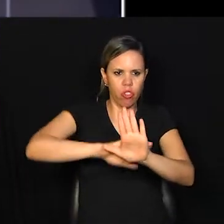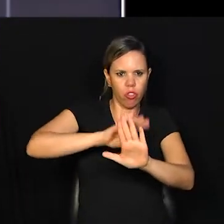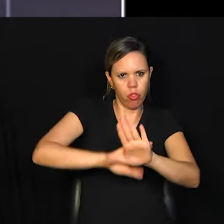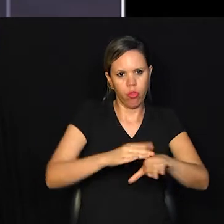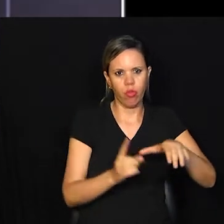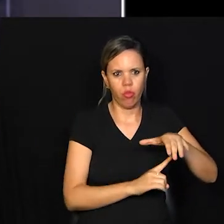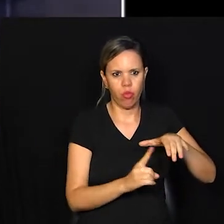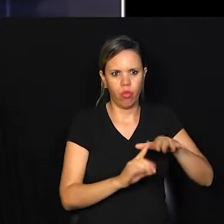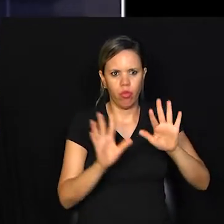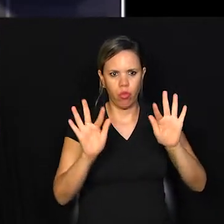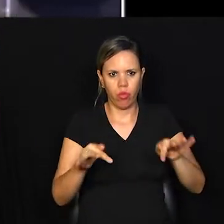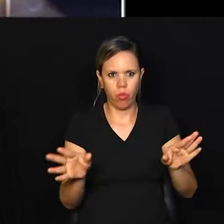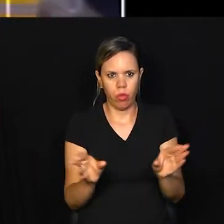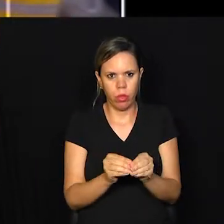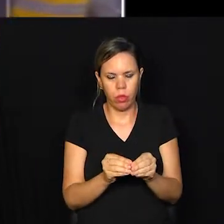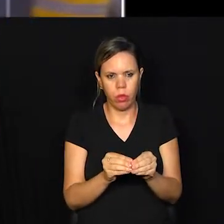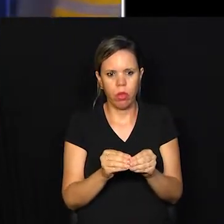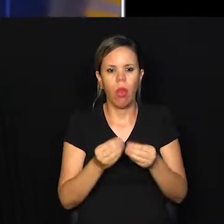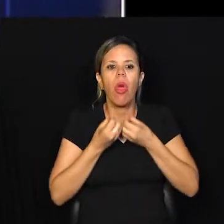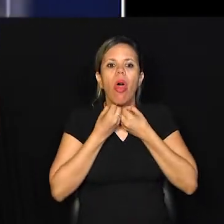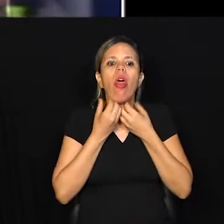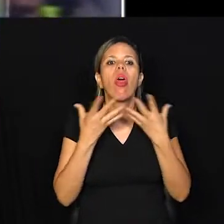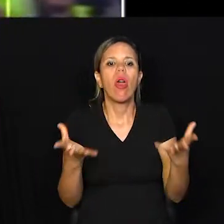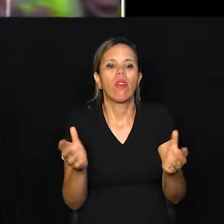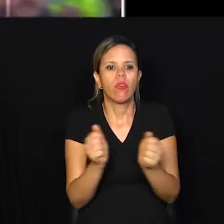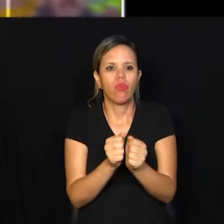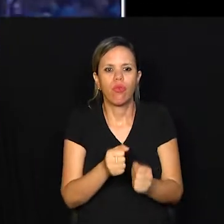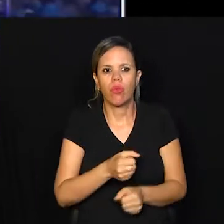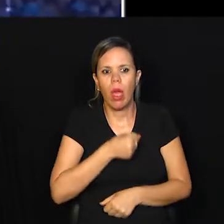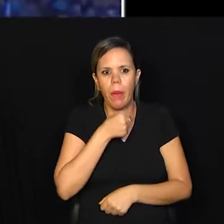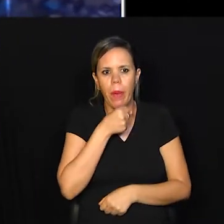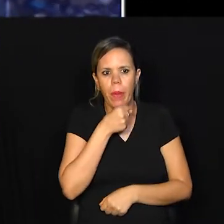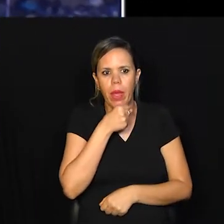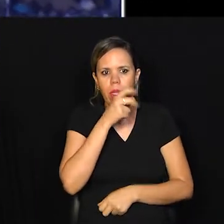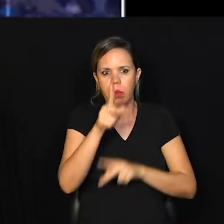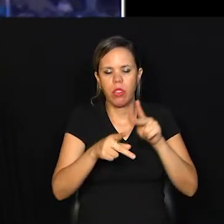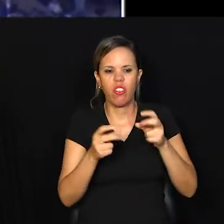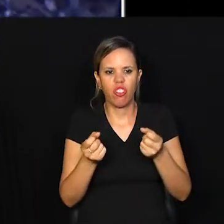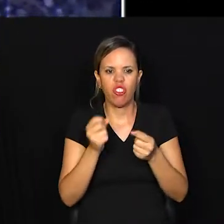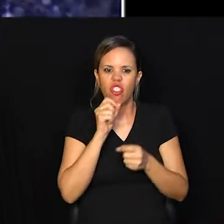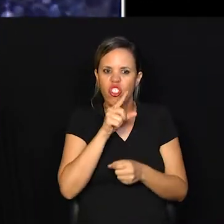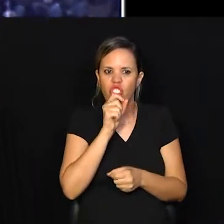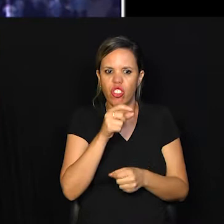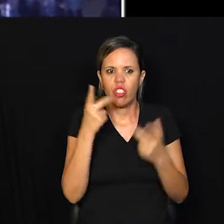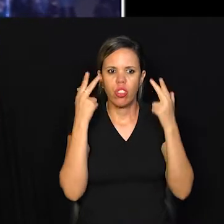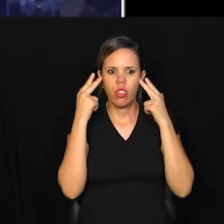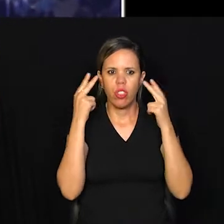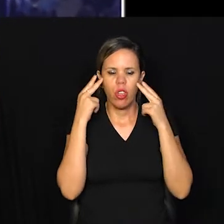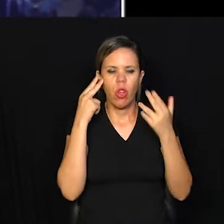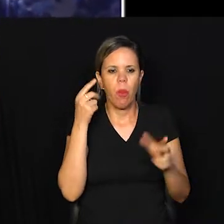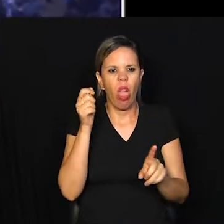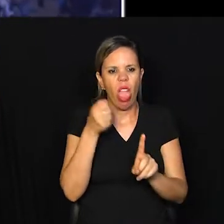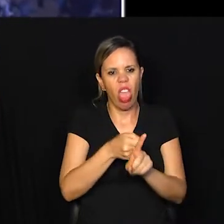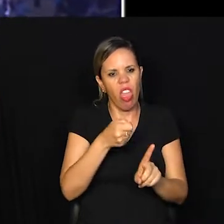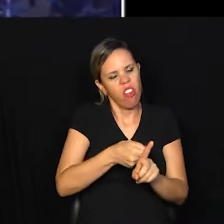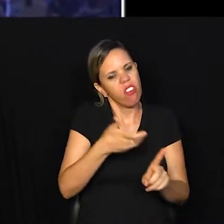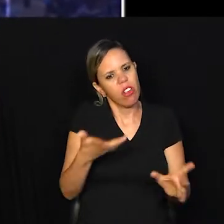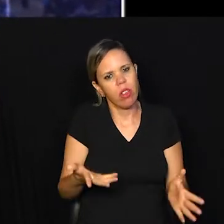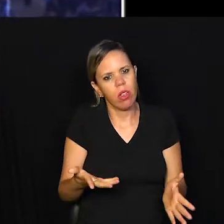final da partida, a Aranha desabafou junto aos repórteres. A torcida xingar, pegar no pé é normal, mas começaram com